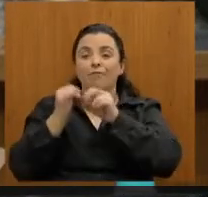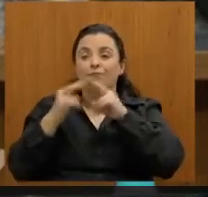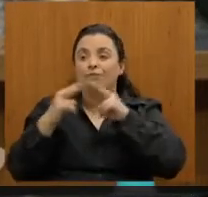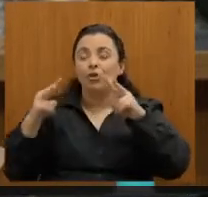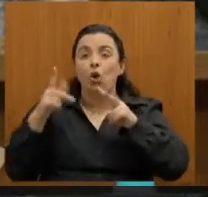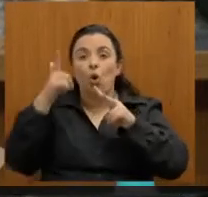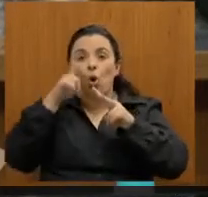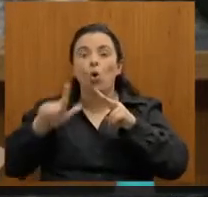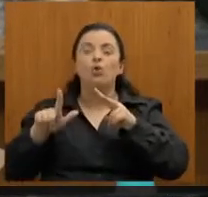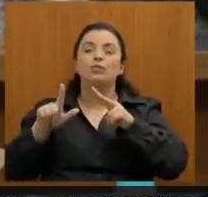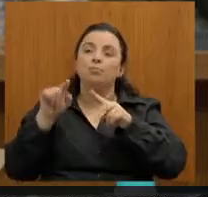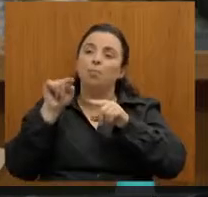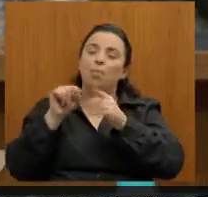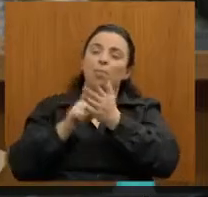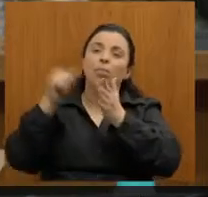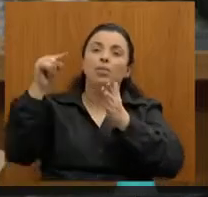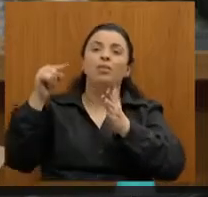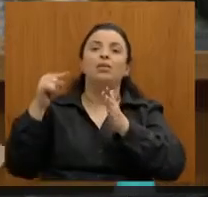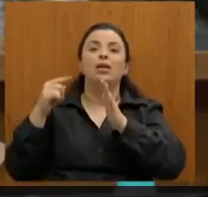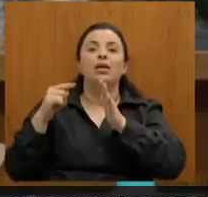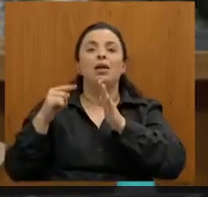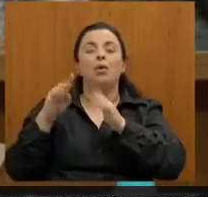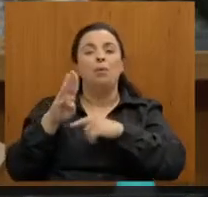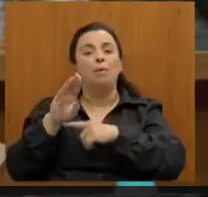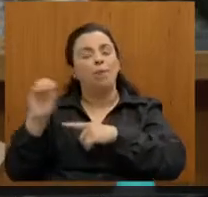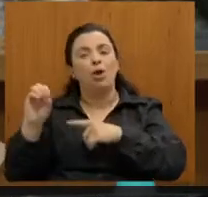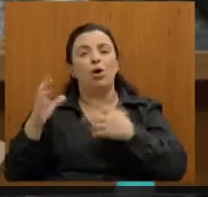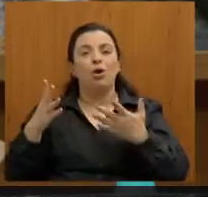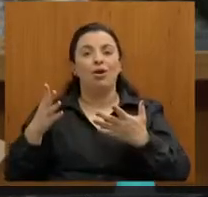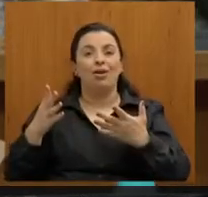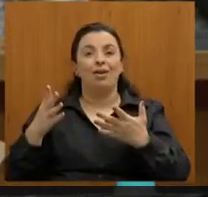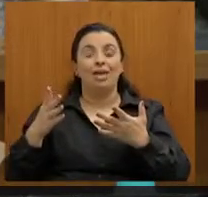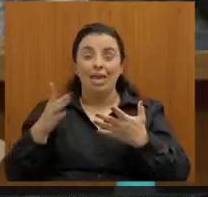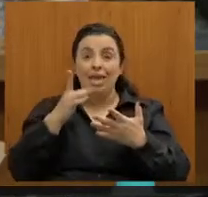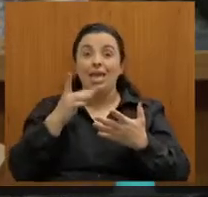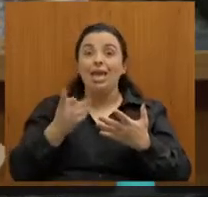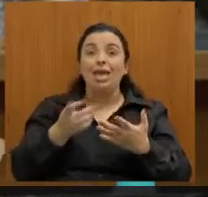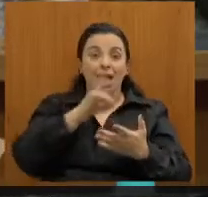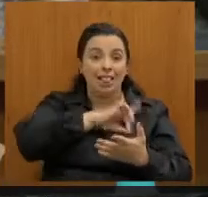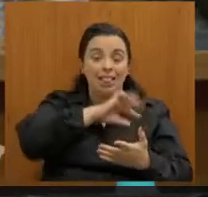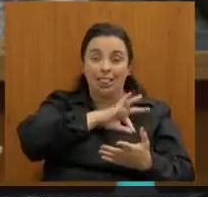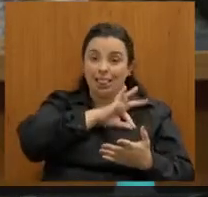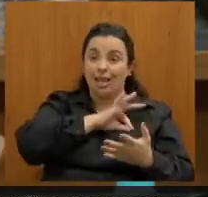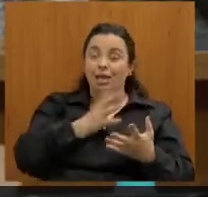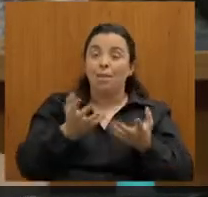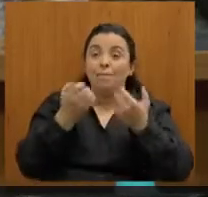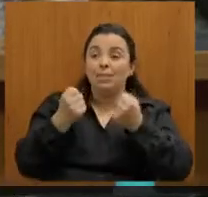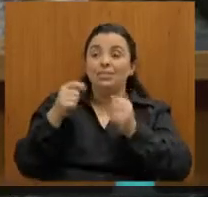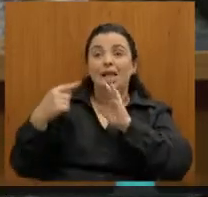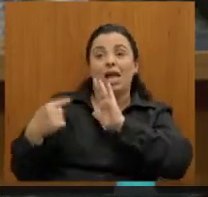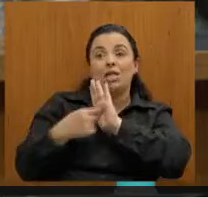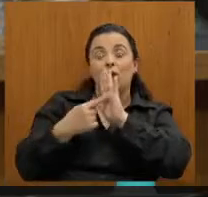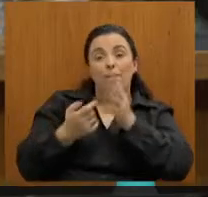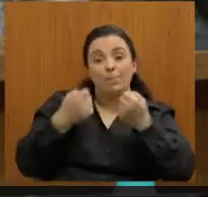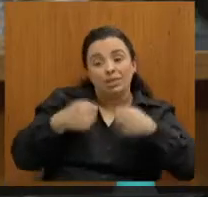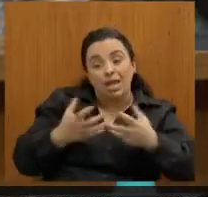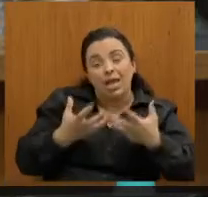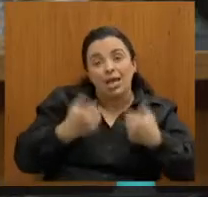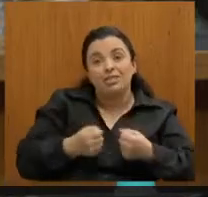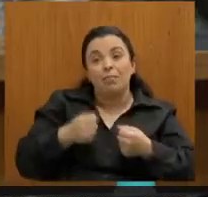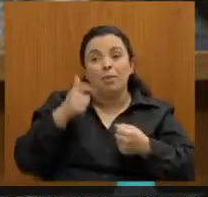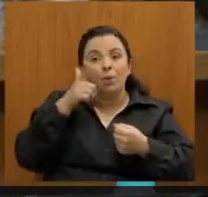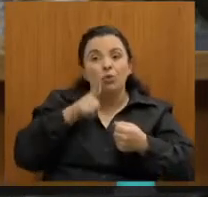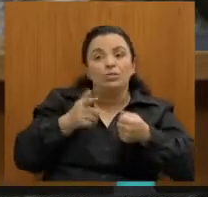receber esta denúncia para tratar para trabalhar de forma eficaz e assim tem sido feito a